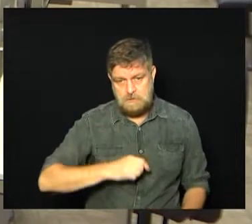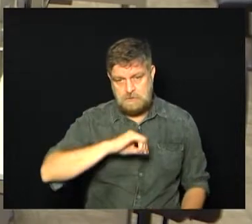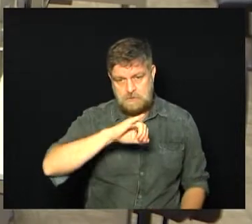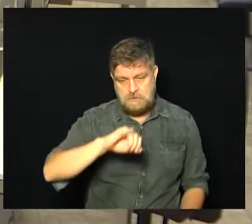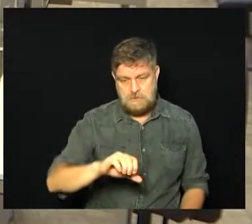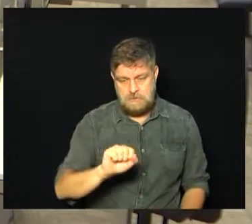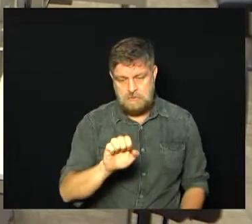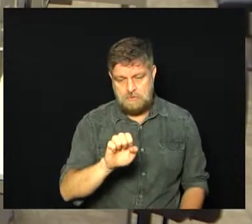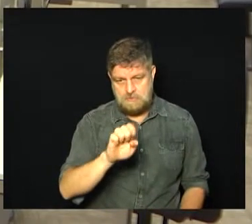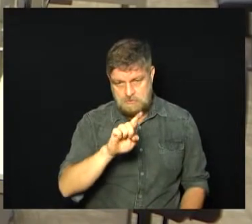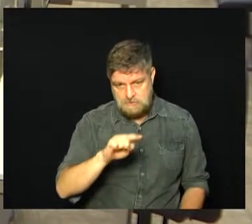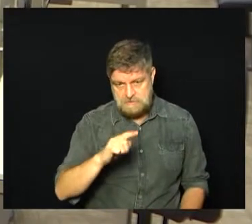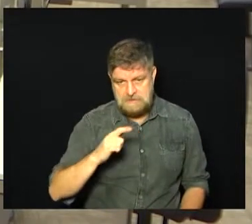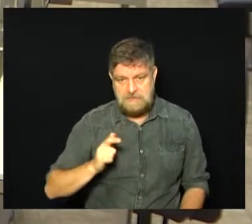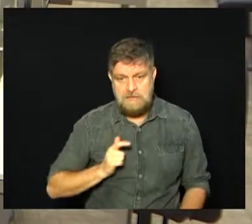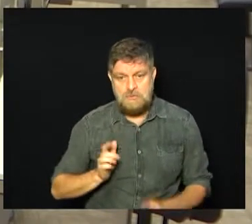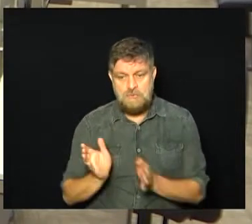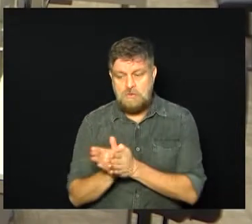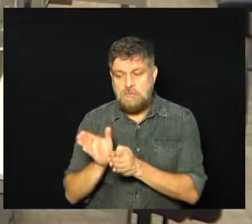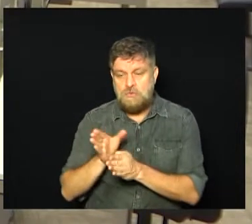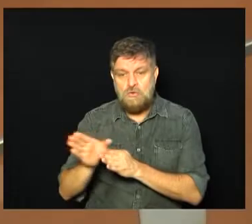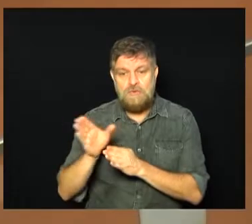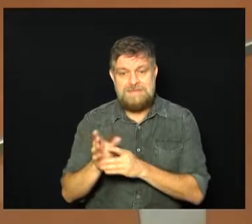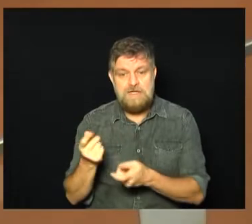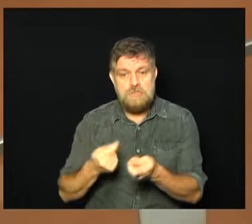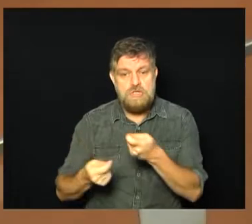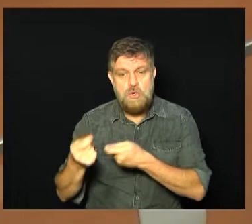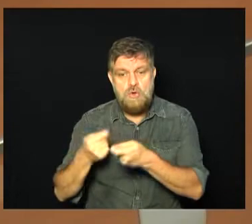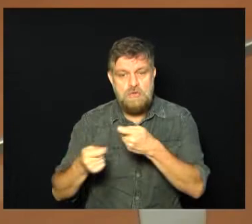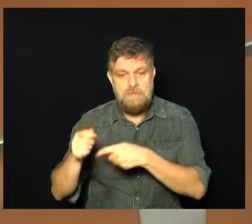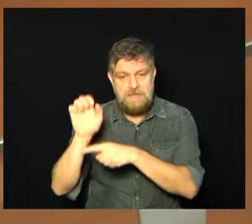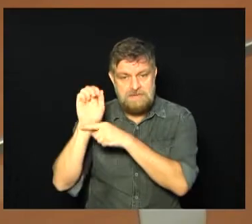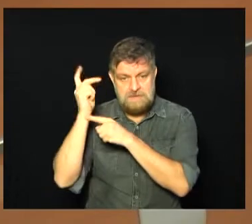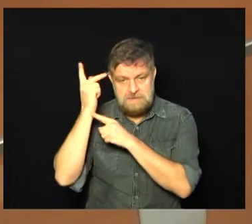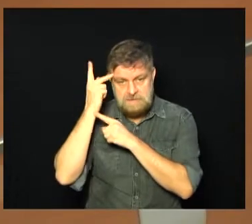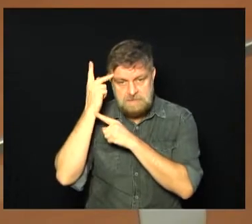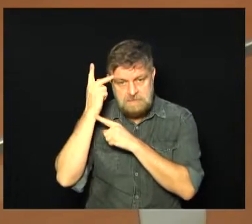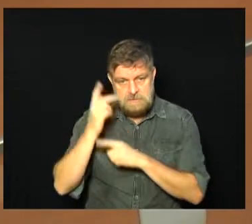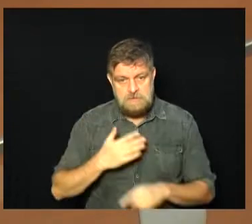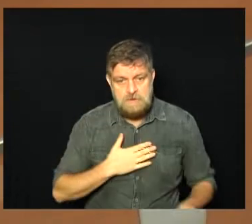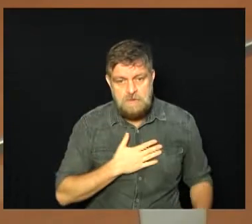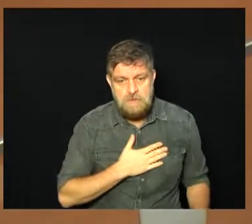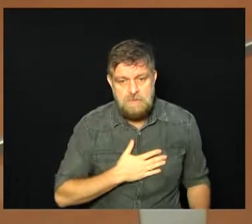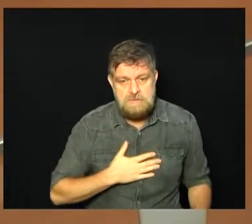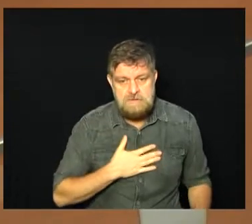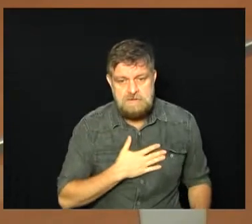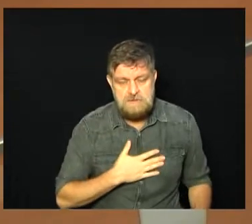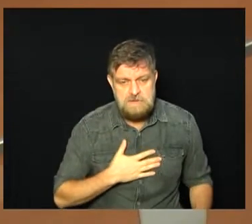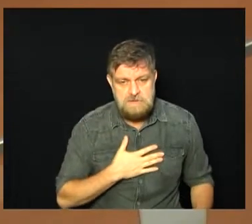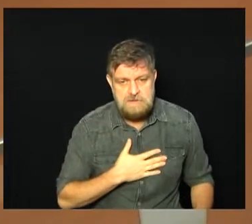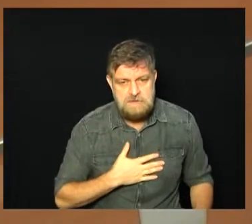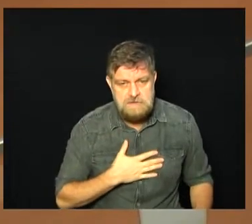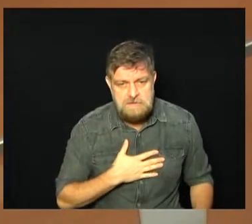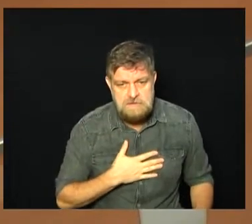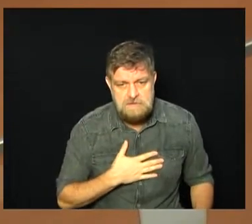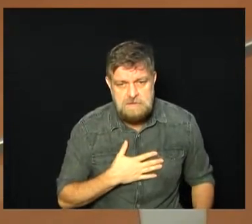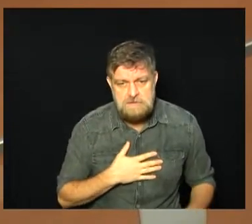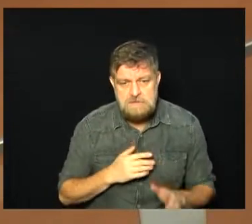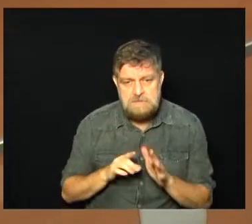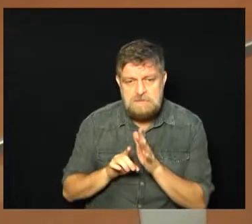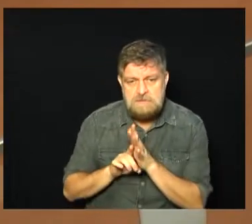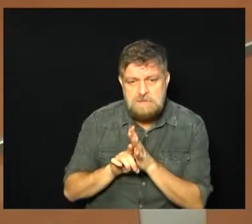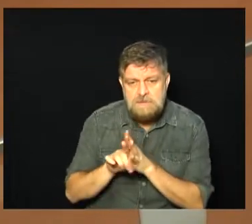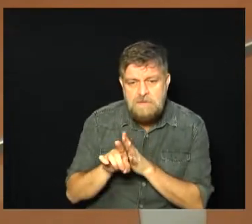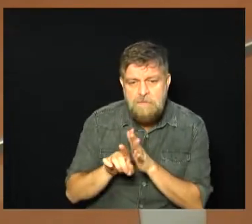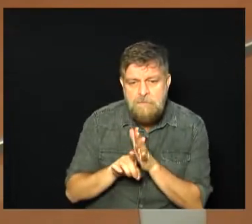Conselho de Economia do Estado de São Paulo. Eu gostaria de questionar um pouco